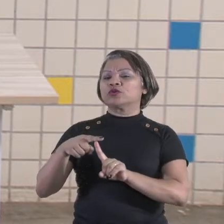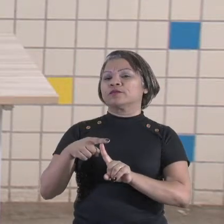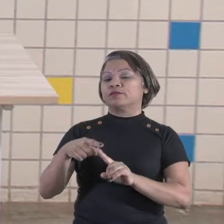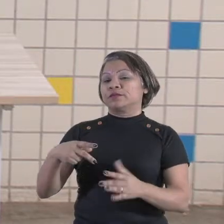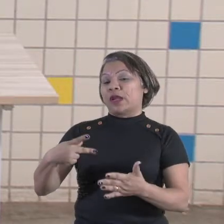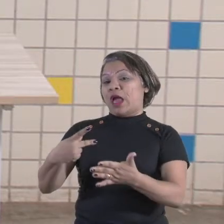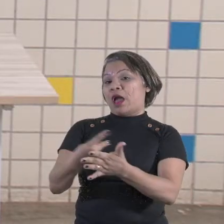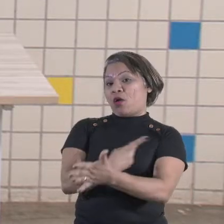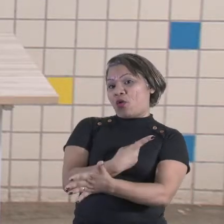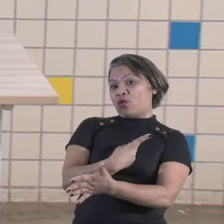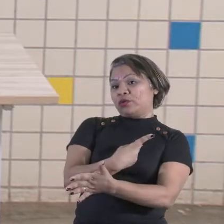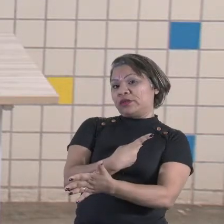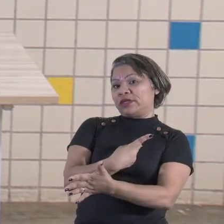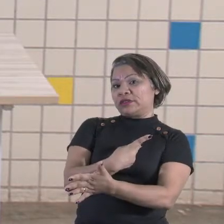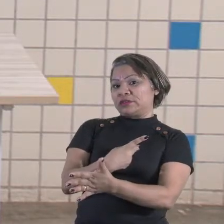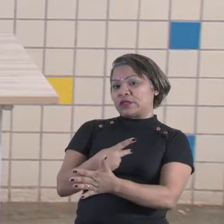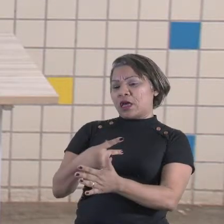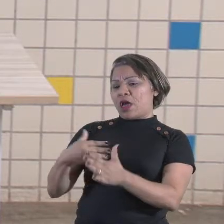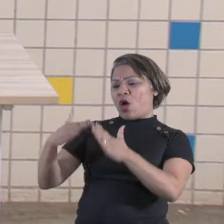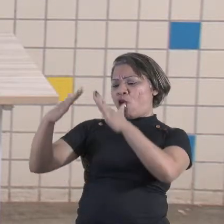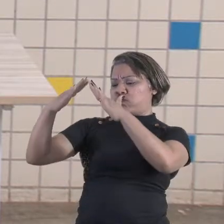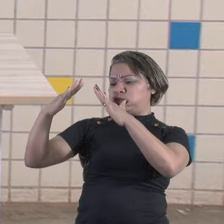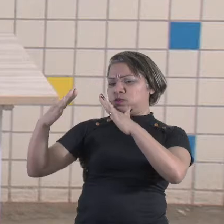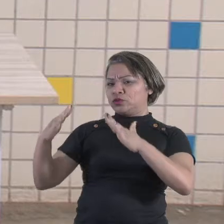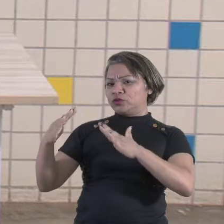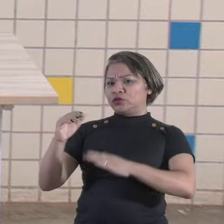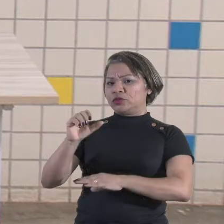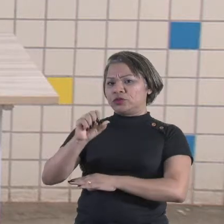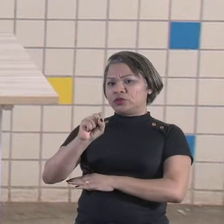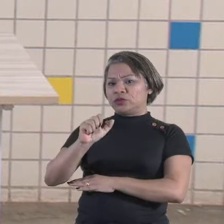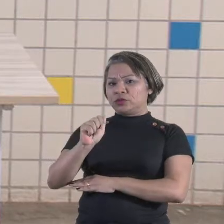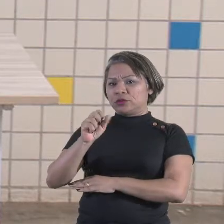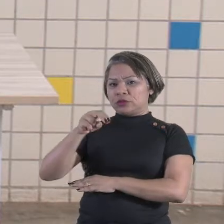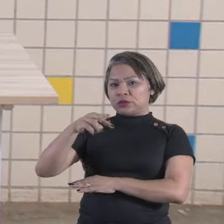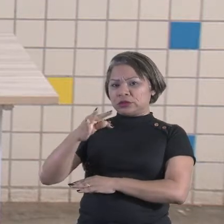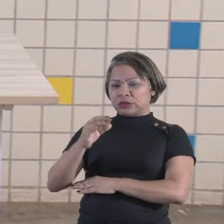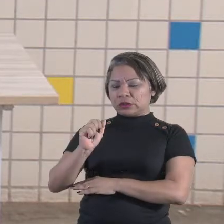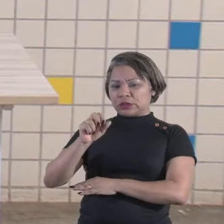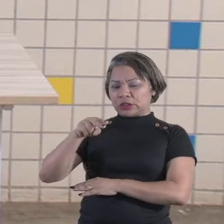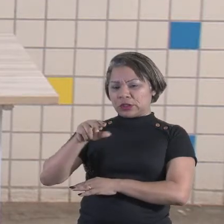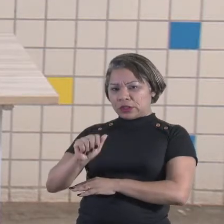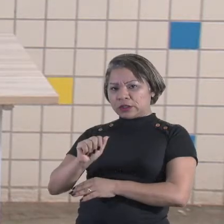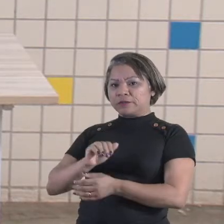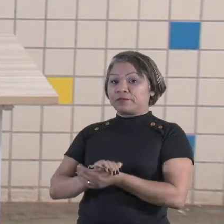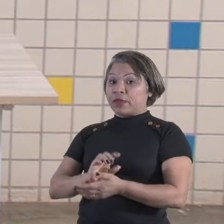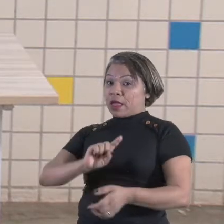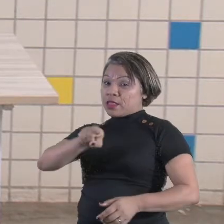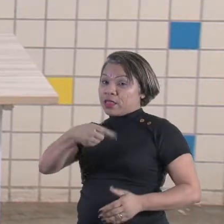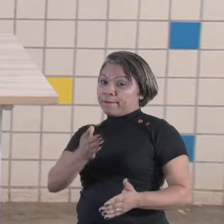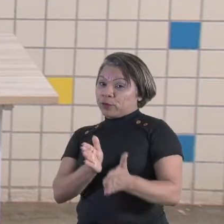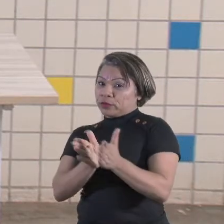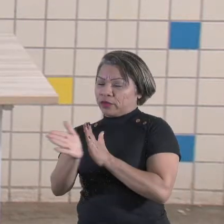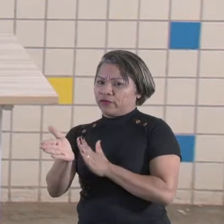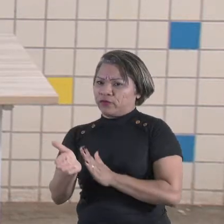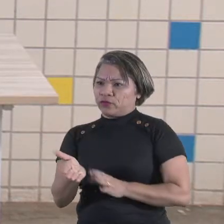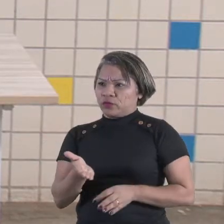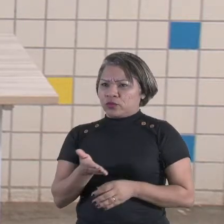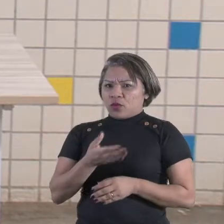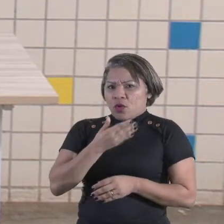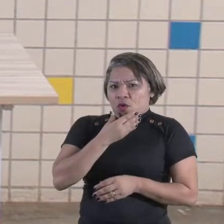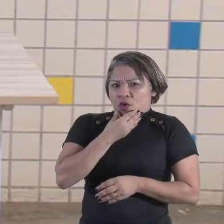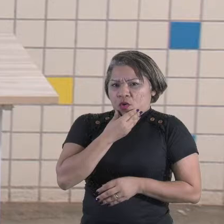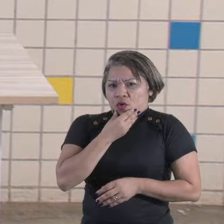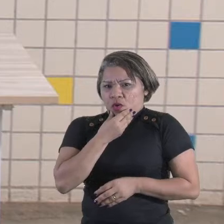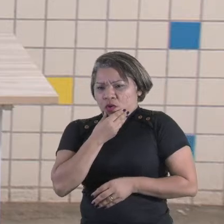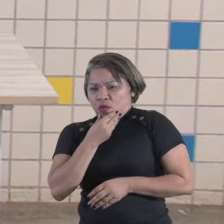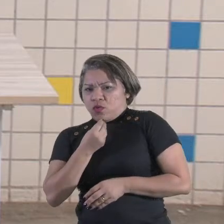engenho de Santana de Ilhéus. Após a fuga para as redondezas do engenho, os fugitivos apresentaram uma